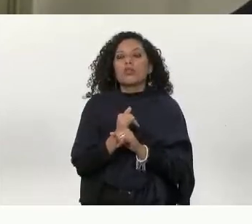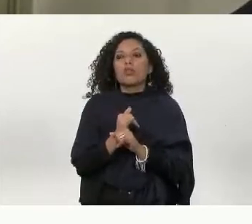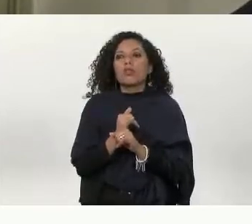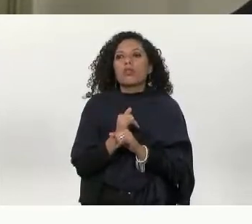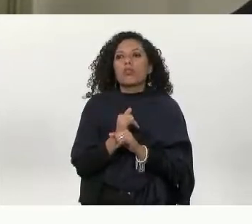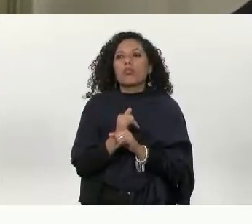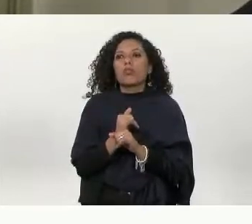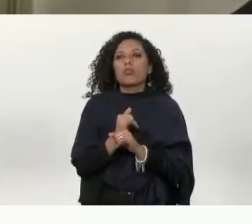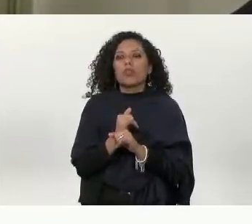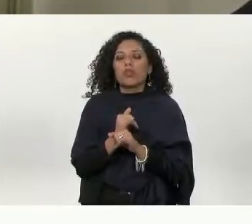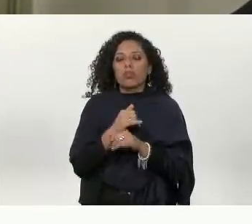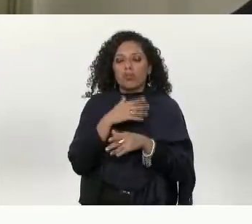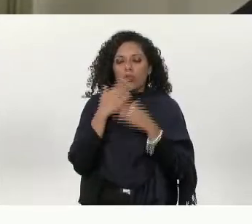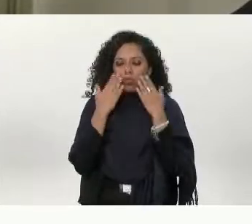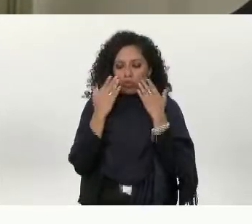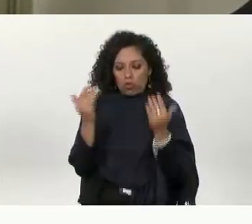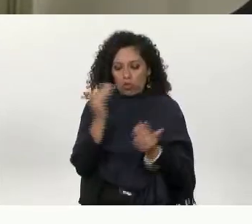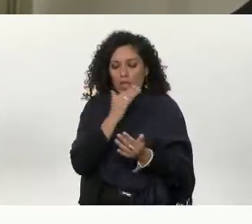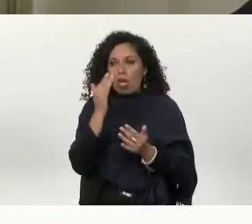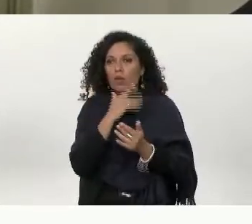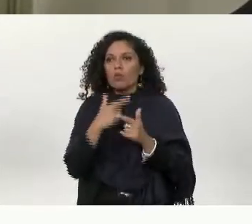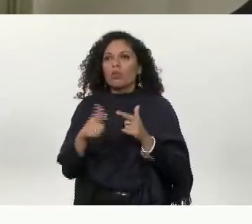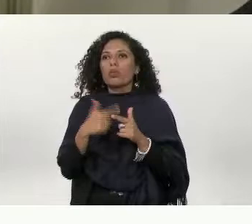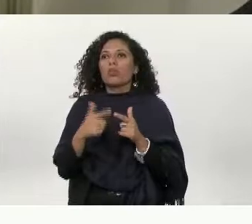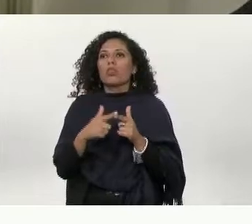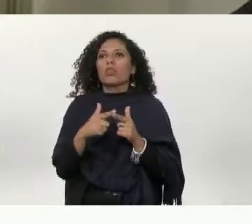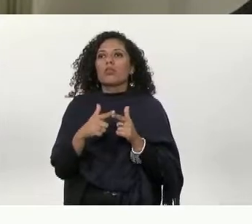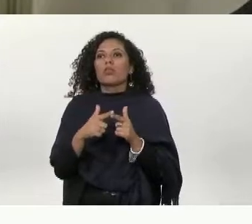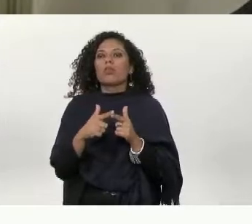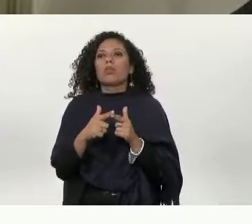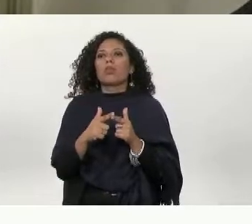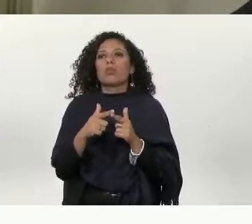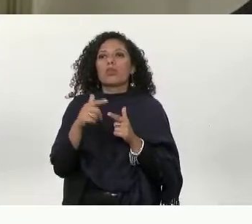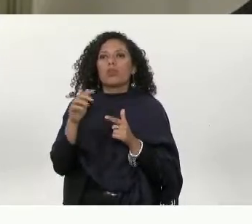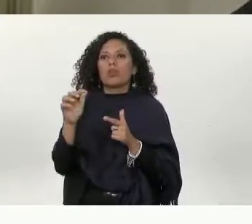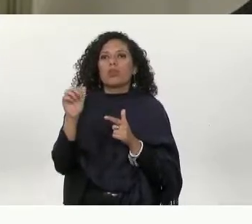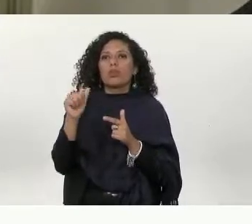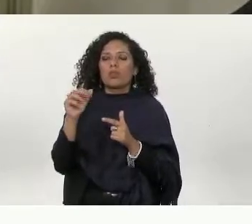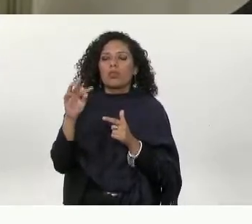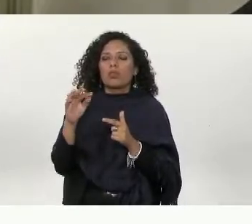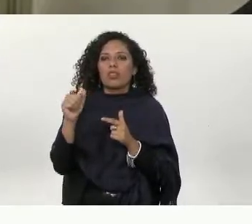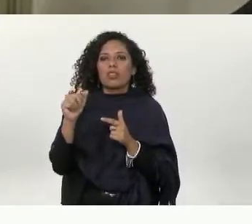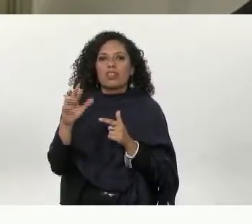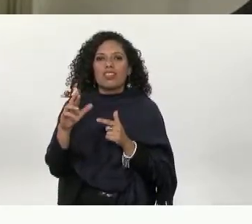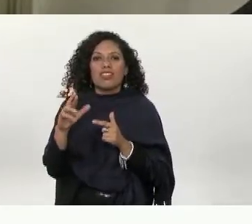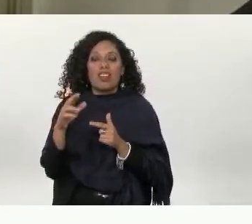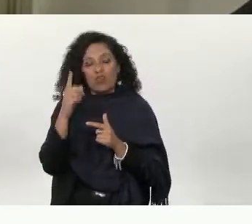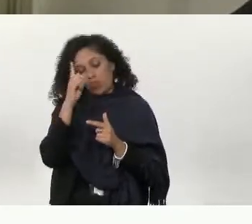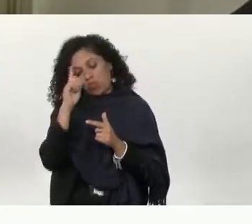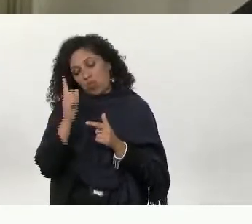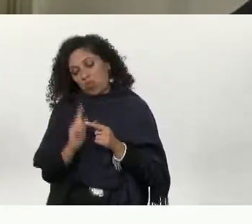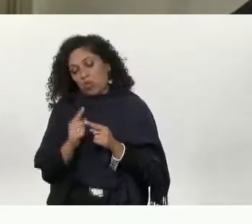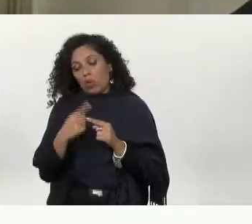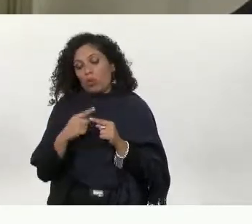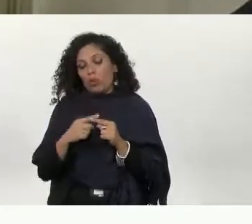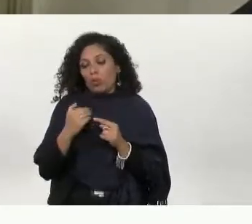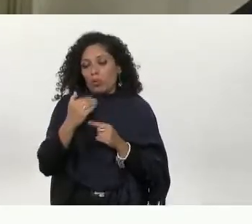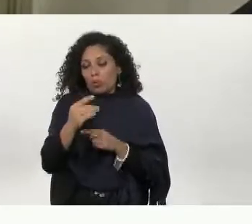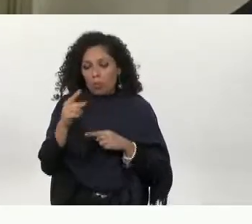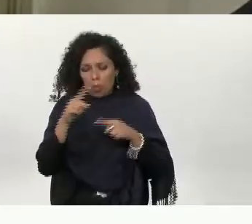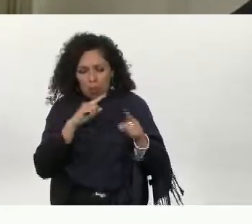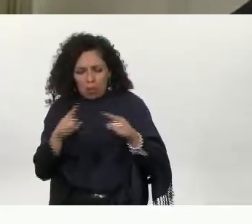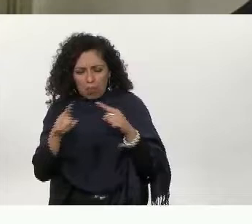acelerando os resultados desses exames. O lactário, realmente, isso aí eu não me lembro muito bem, porque quando eu assumi o